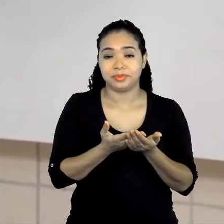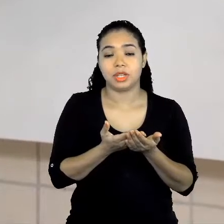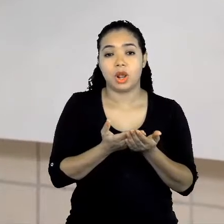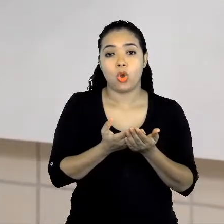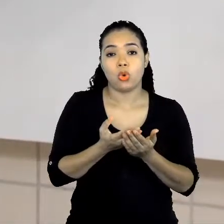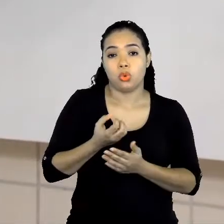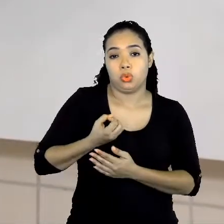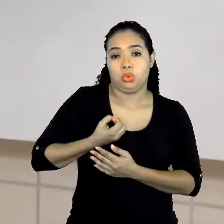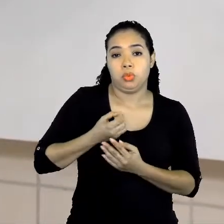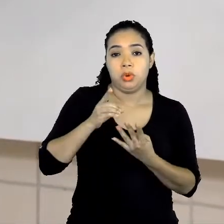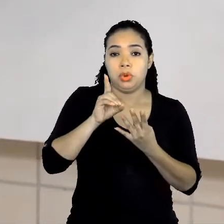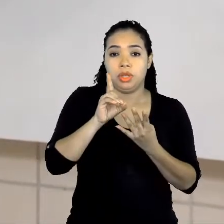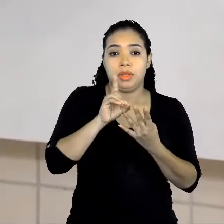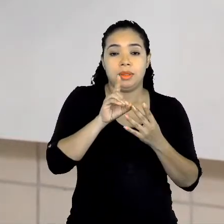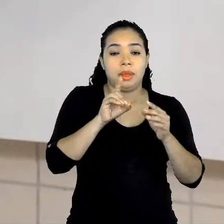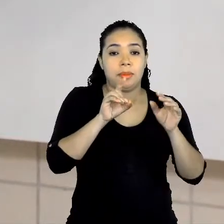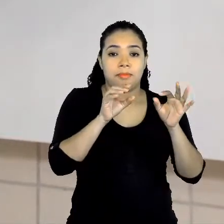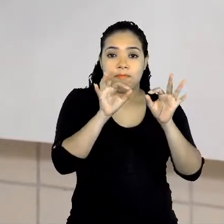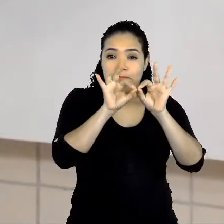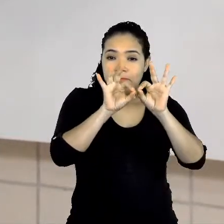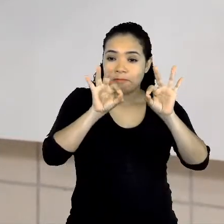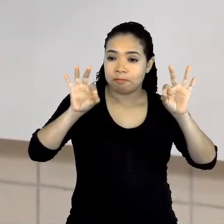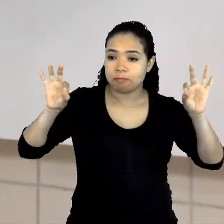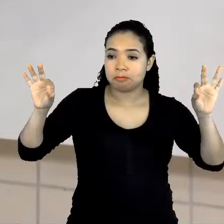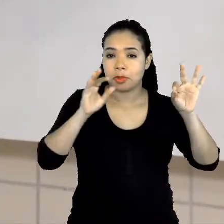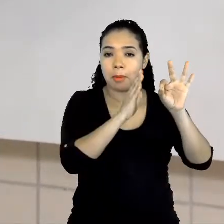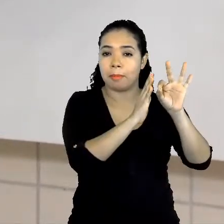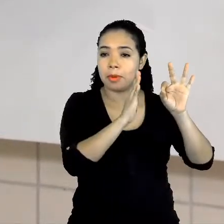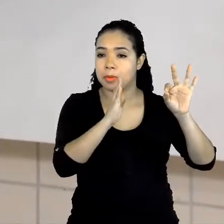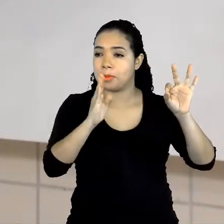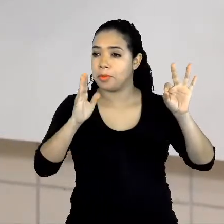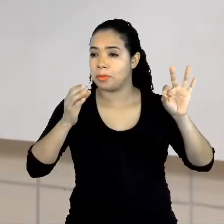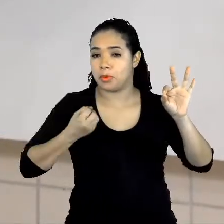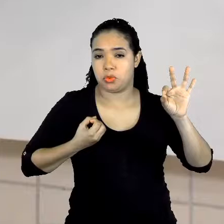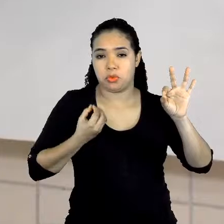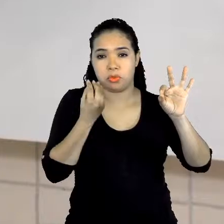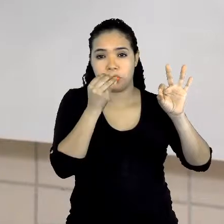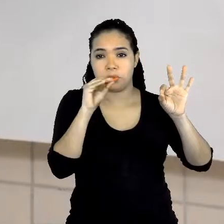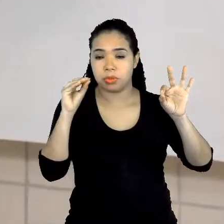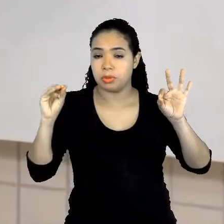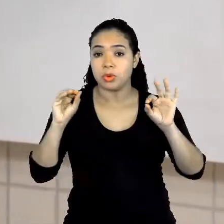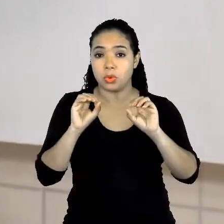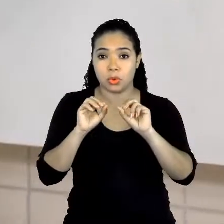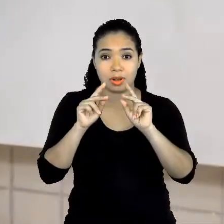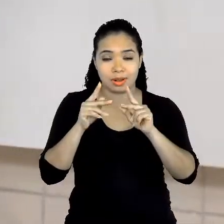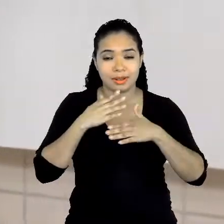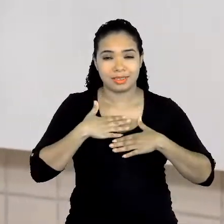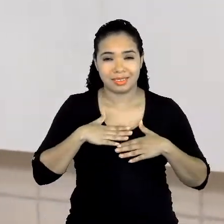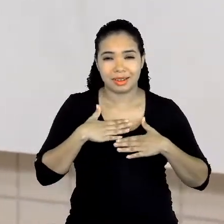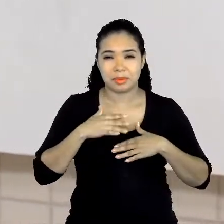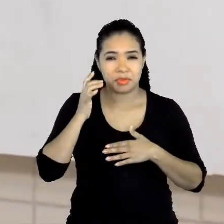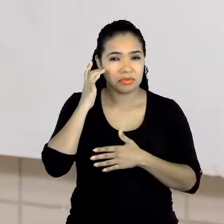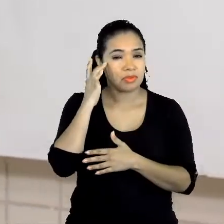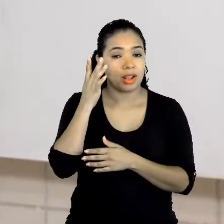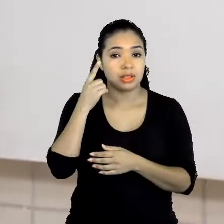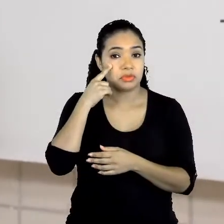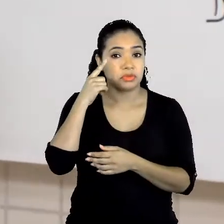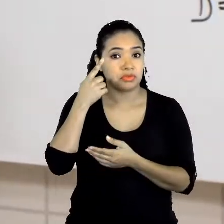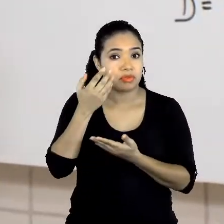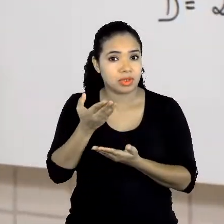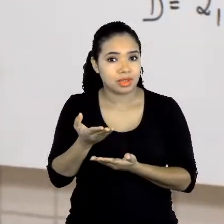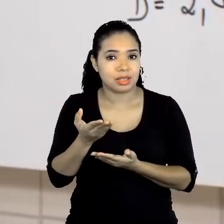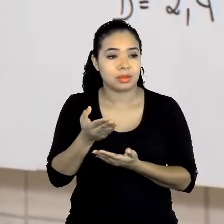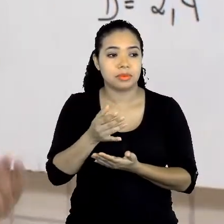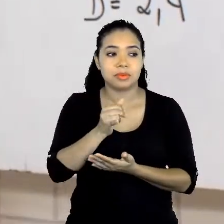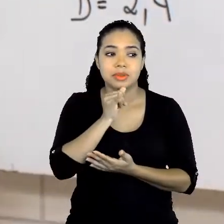números decimais numa reta numérica. Vamos comigo? Tranquilo, calma, tranquilo, é fácil. Olha só comigo aqui